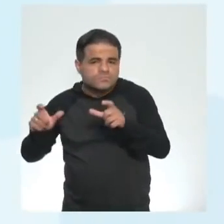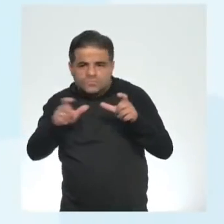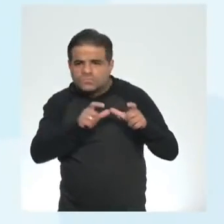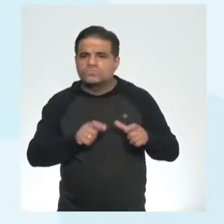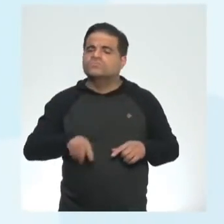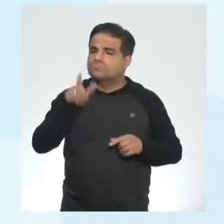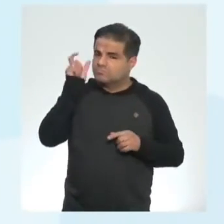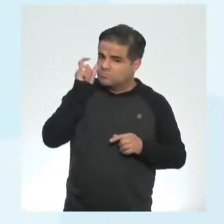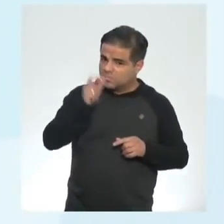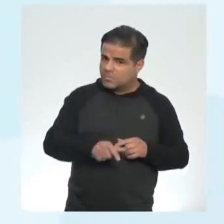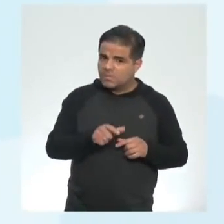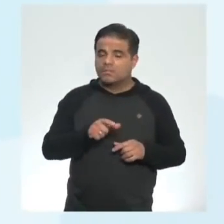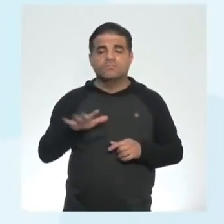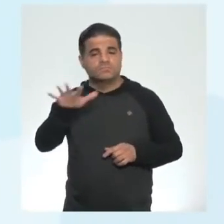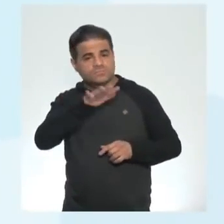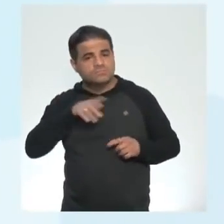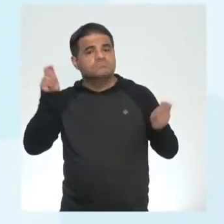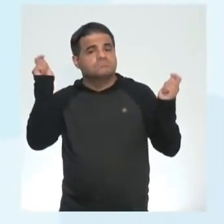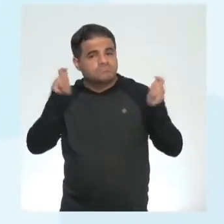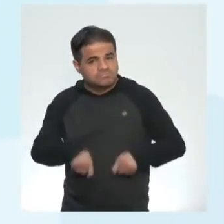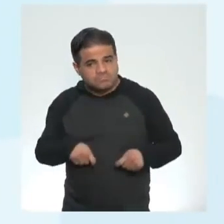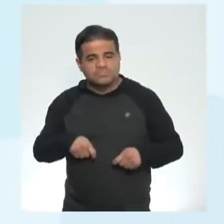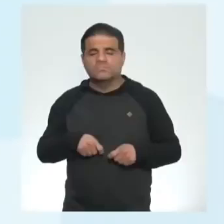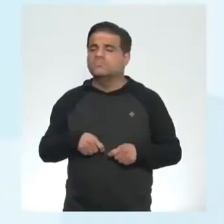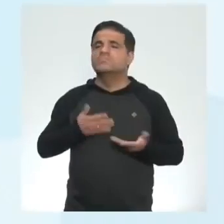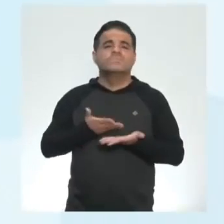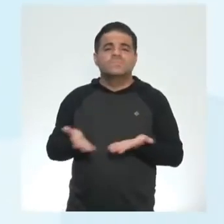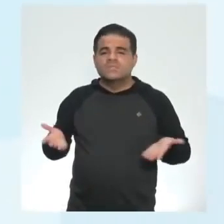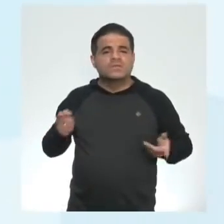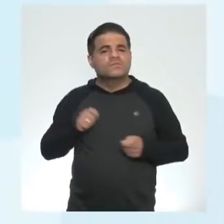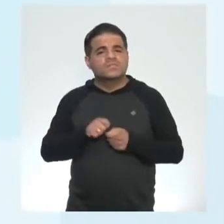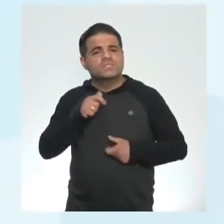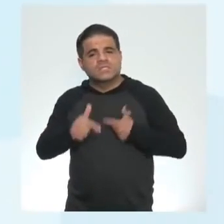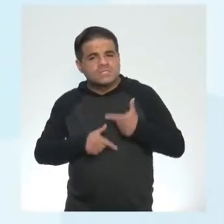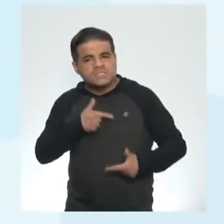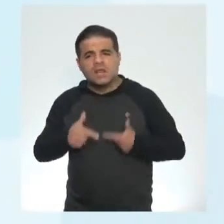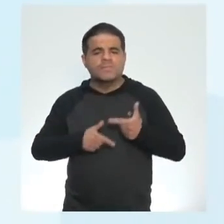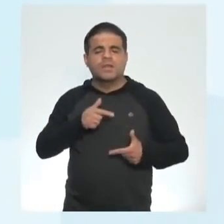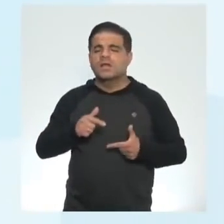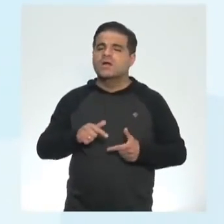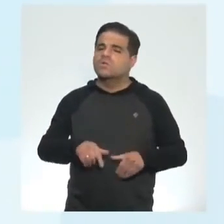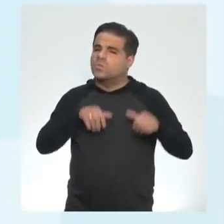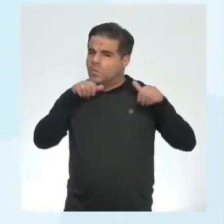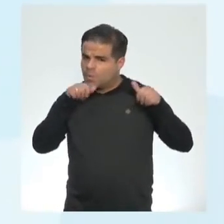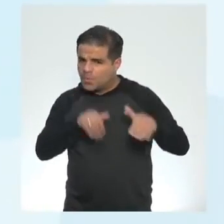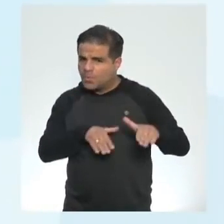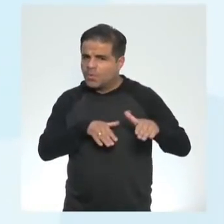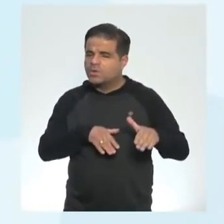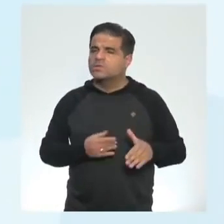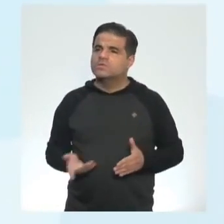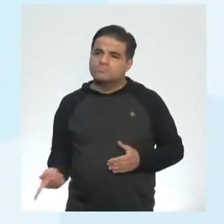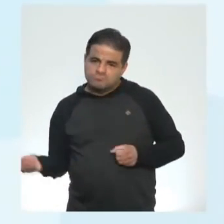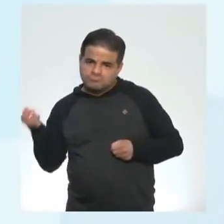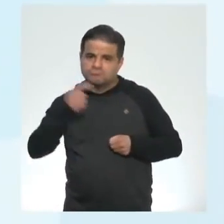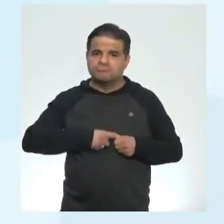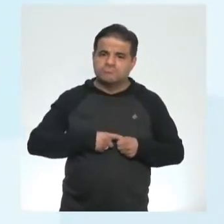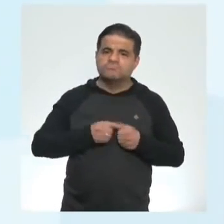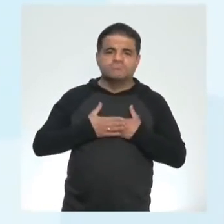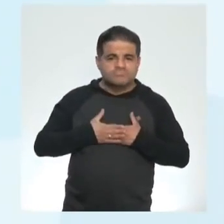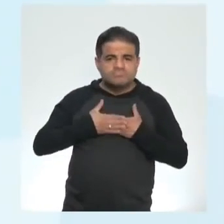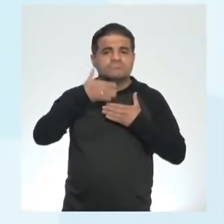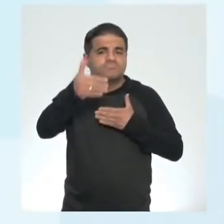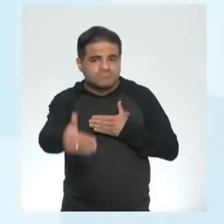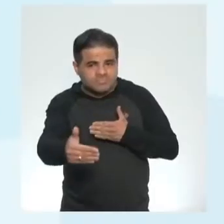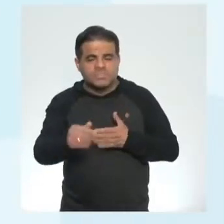muito interessantes em que eles podem ali fazer com que o exército se reabasteça, por